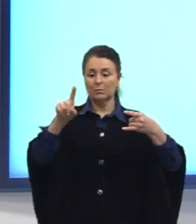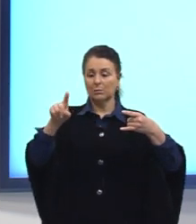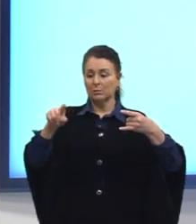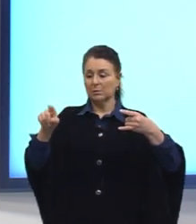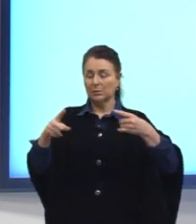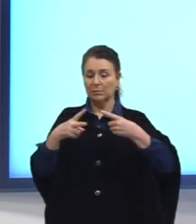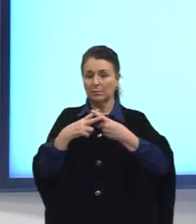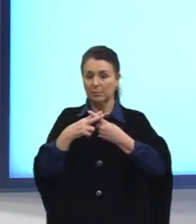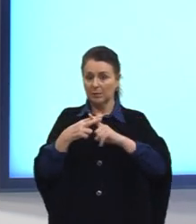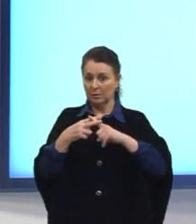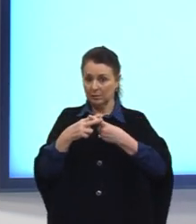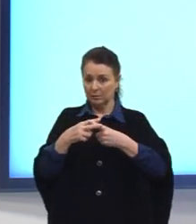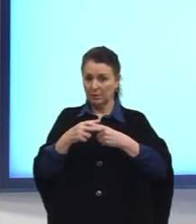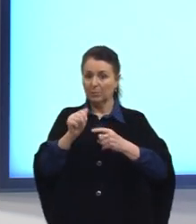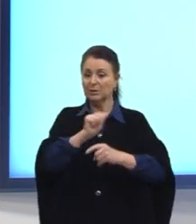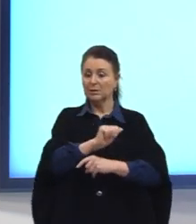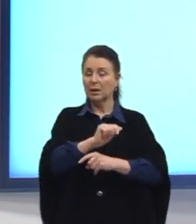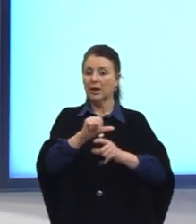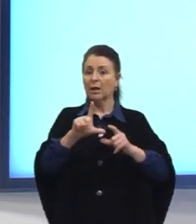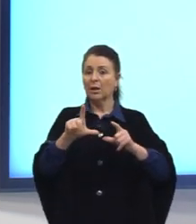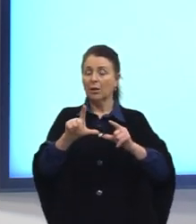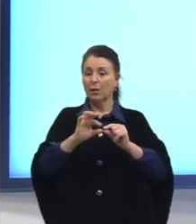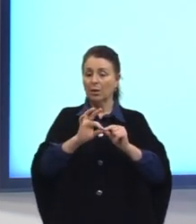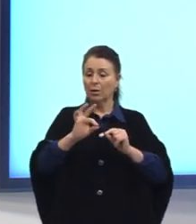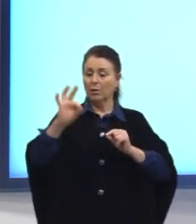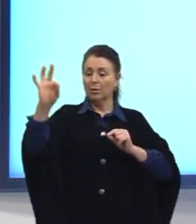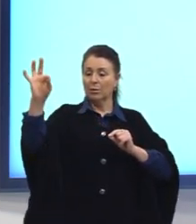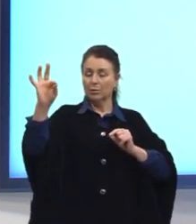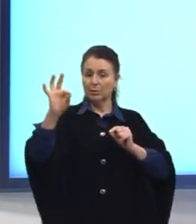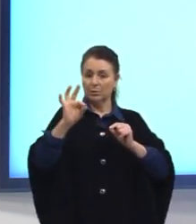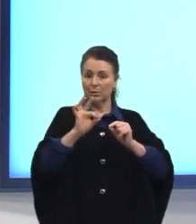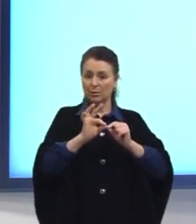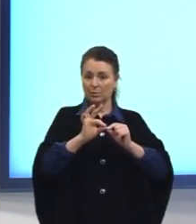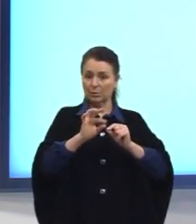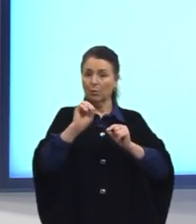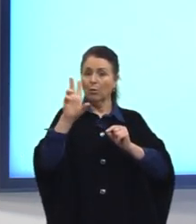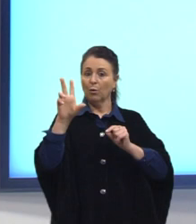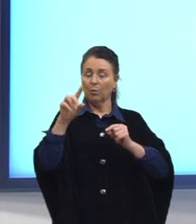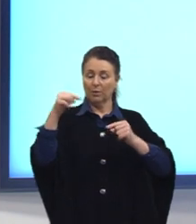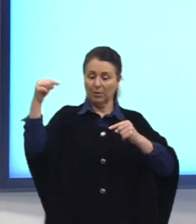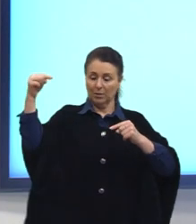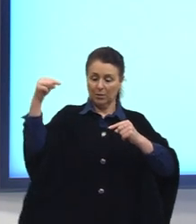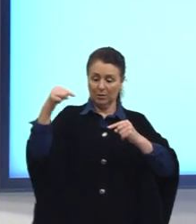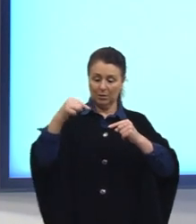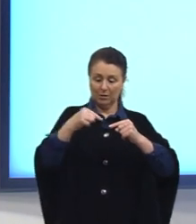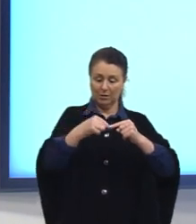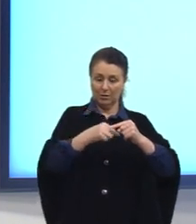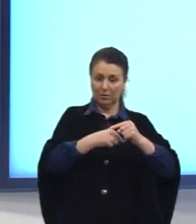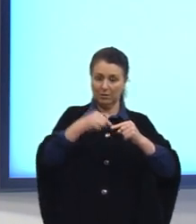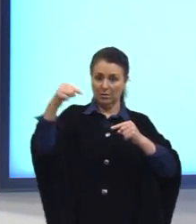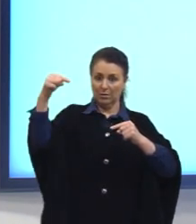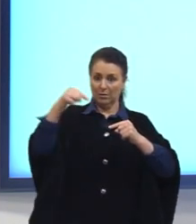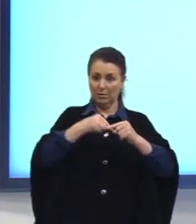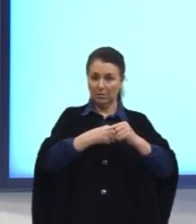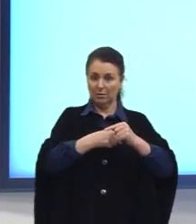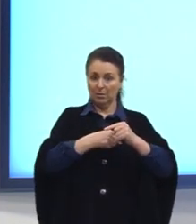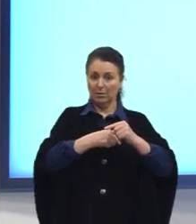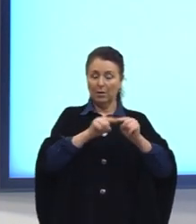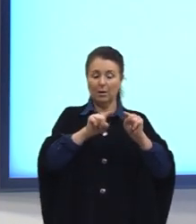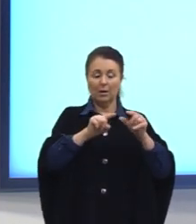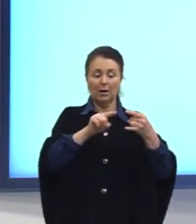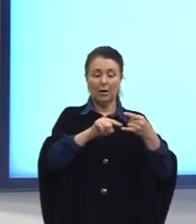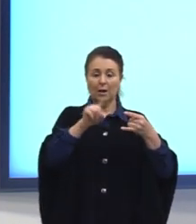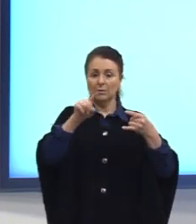podem ser longitudinal ou transversal a gente já vai falar sobre isso as ondas eletromagnéticas